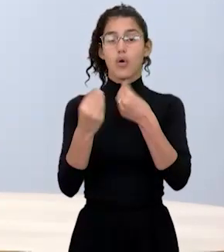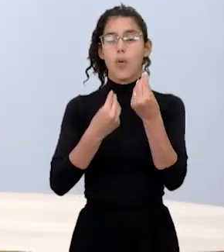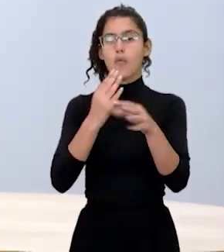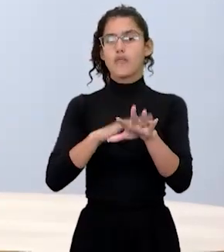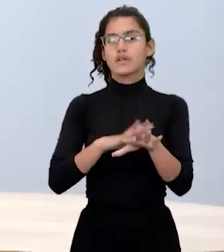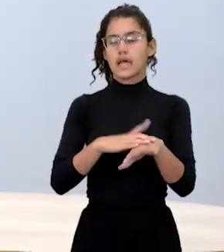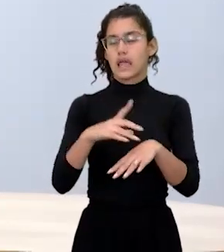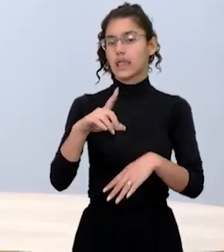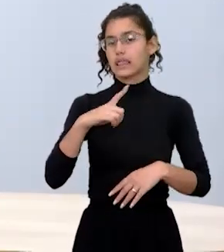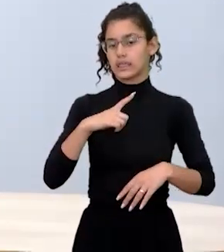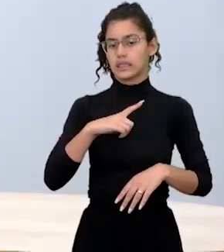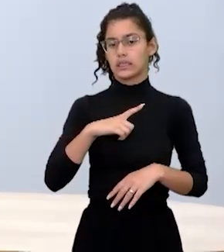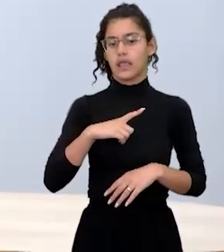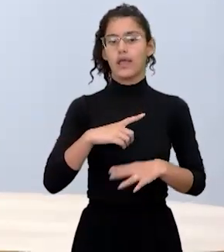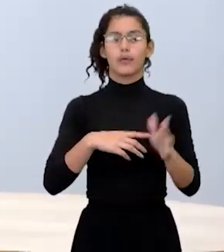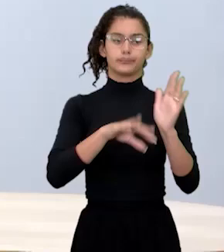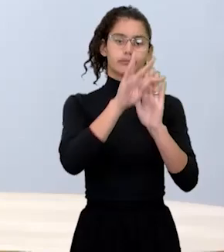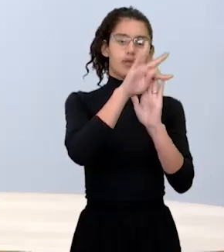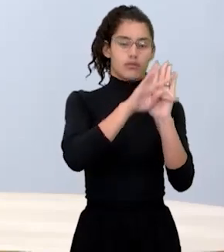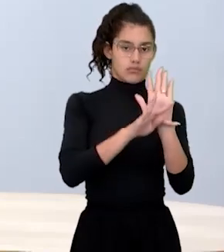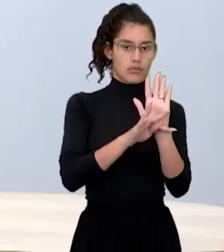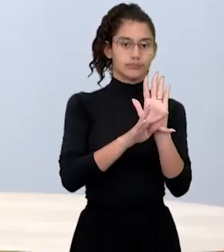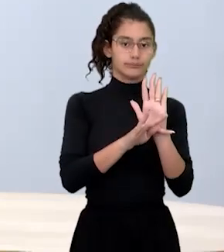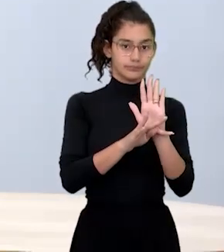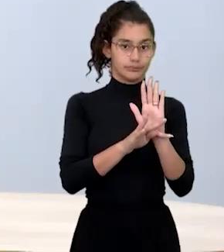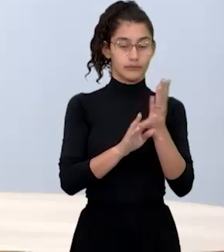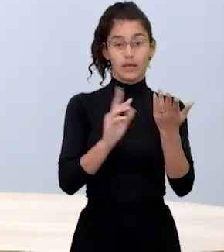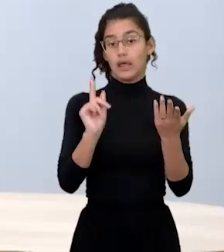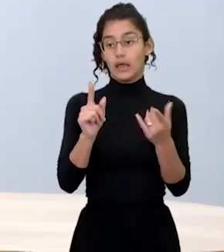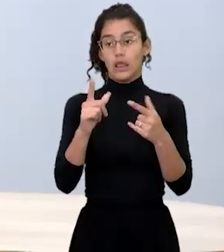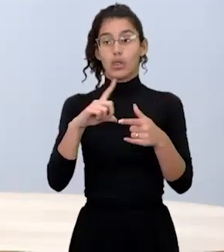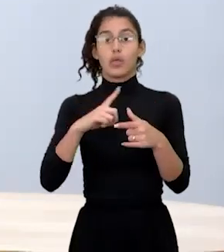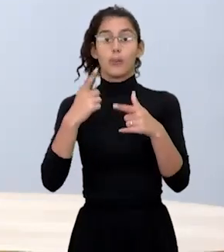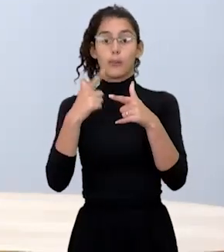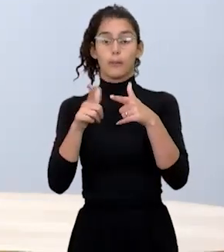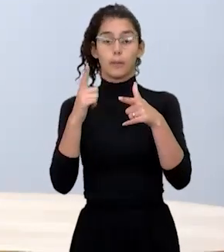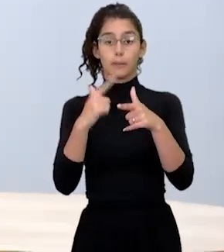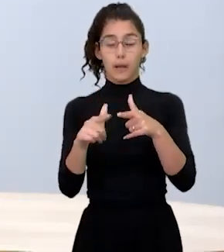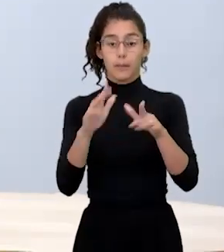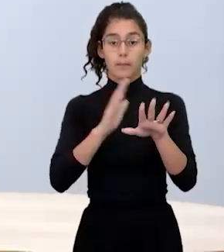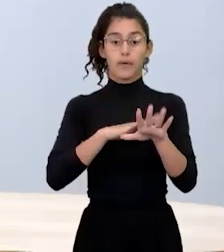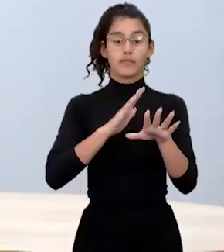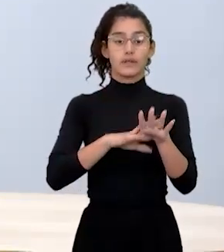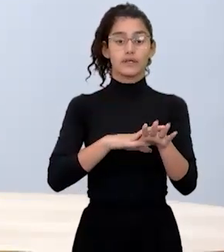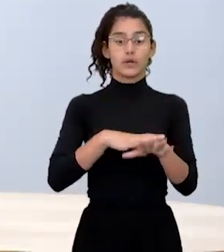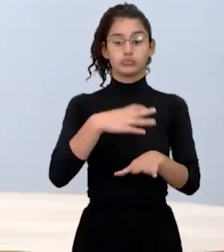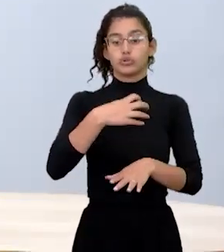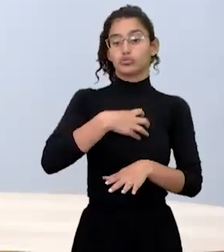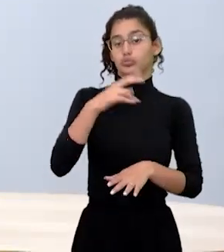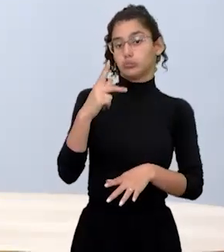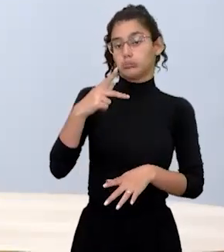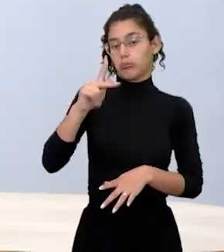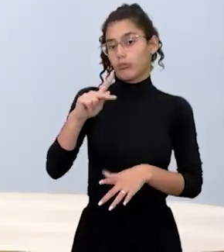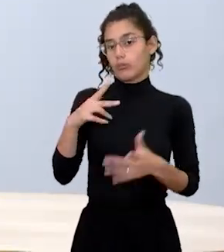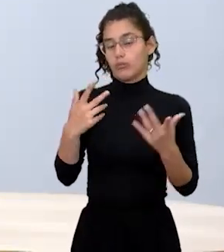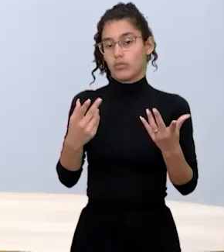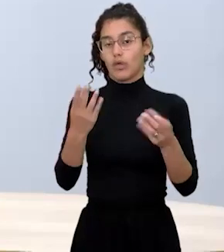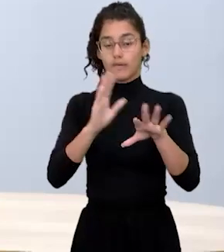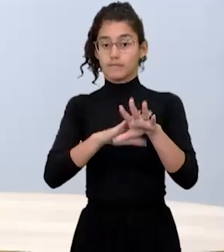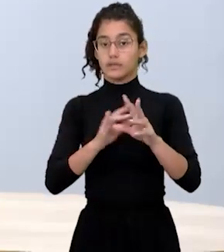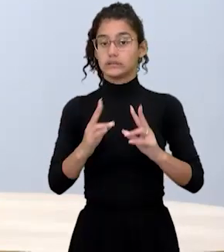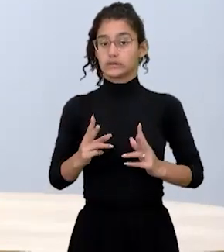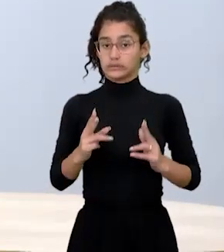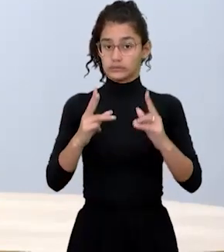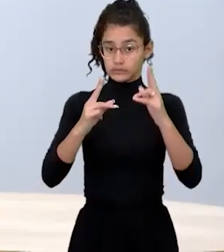assim exista a progressão textual. E não comprometa a construção de sentido do outro. Então, quem faz a